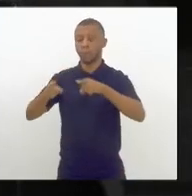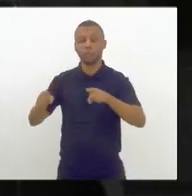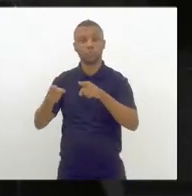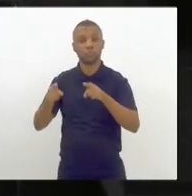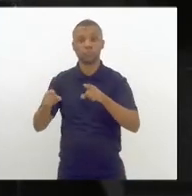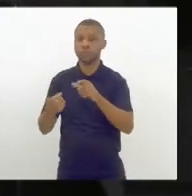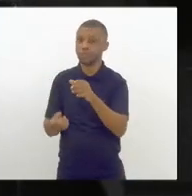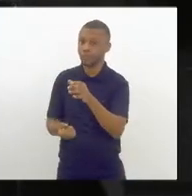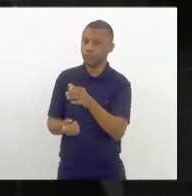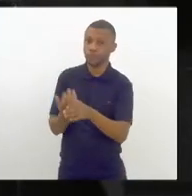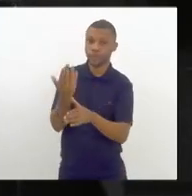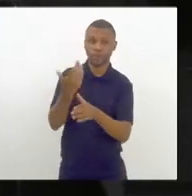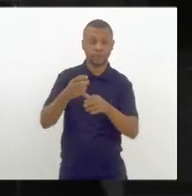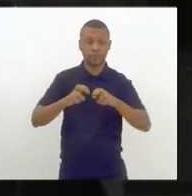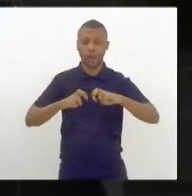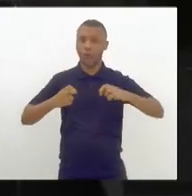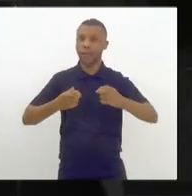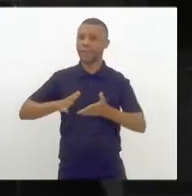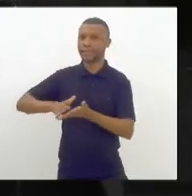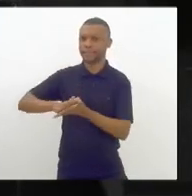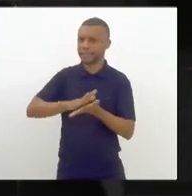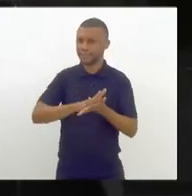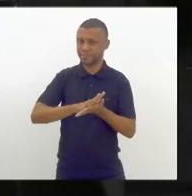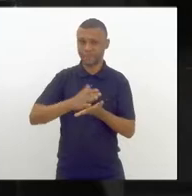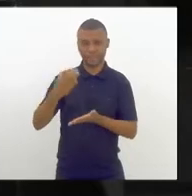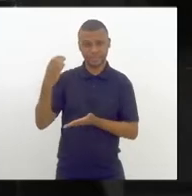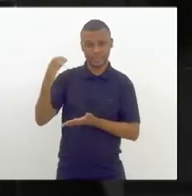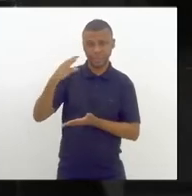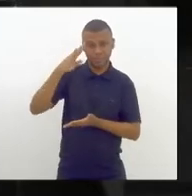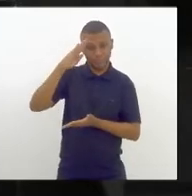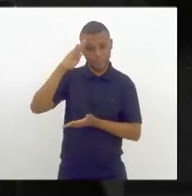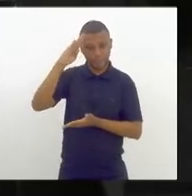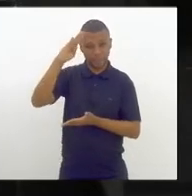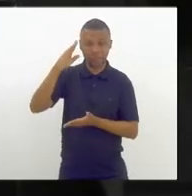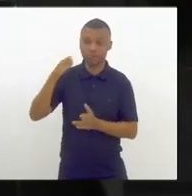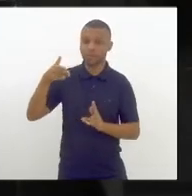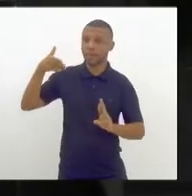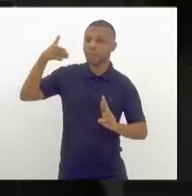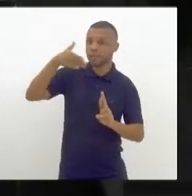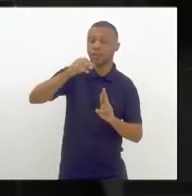maior rota de samba de Niterói uma das maiores do Rio de Janeiro